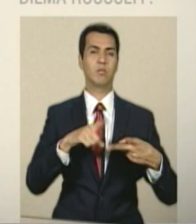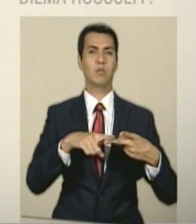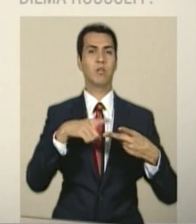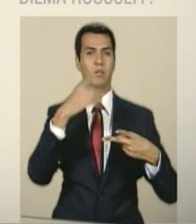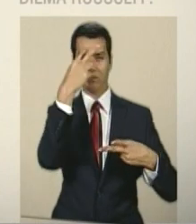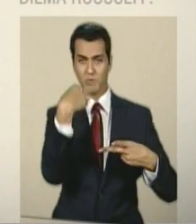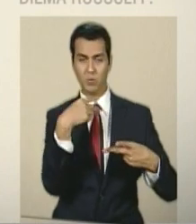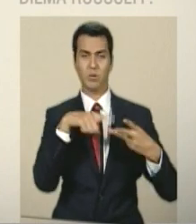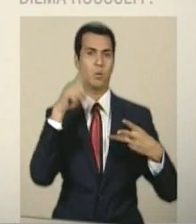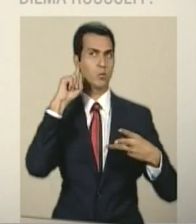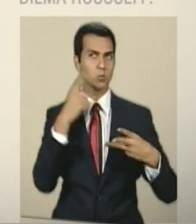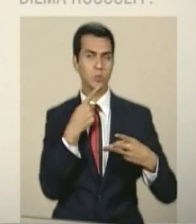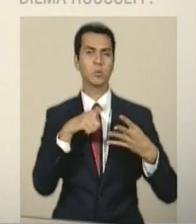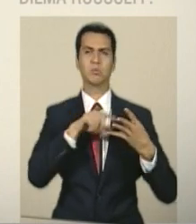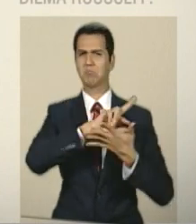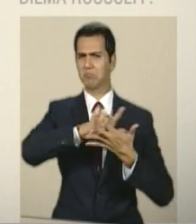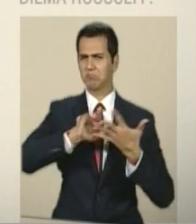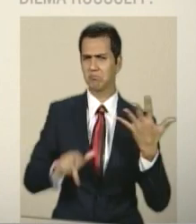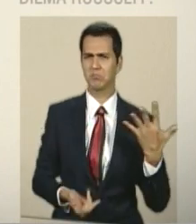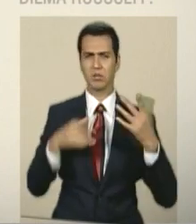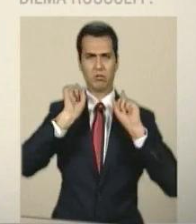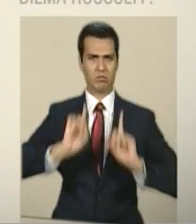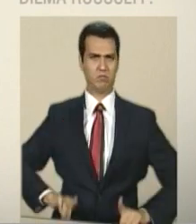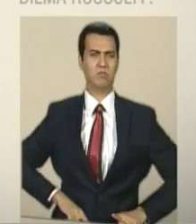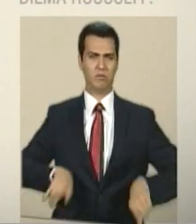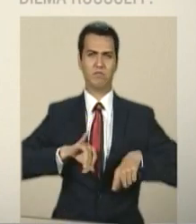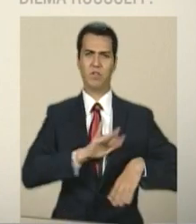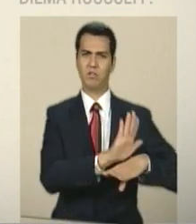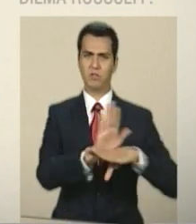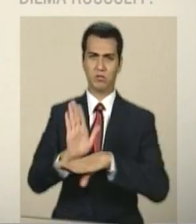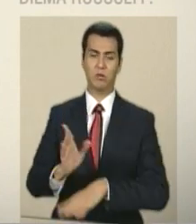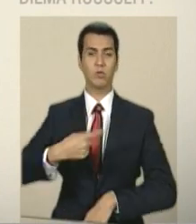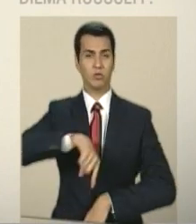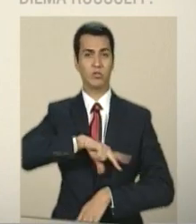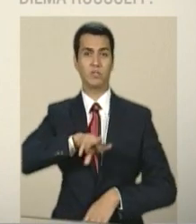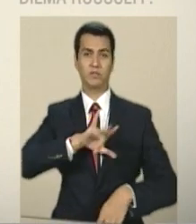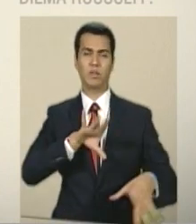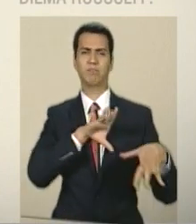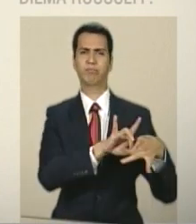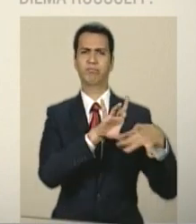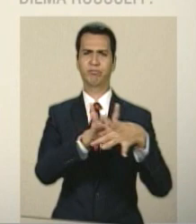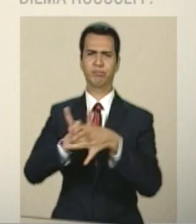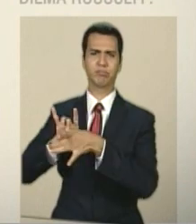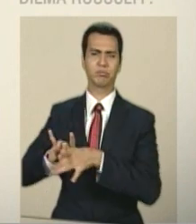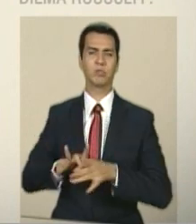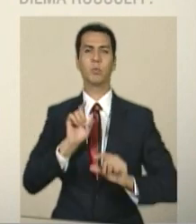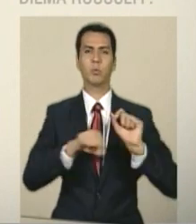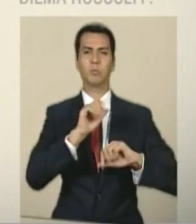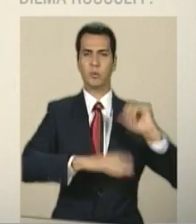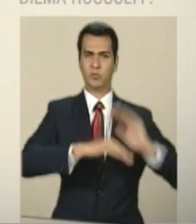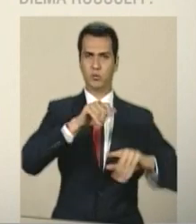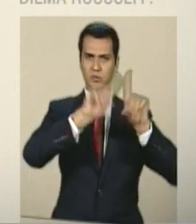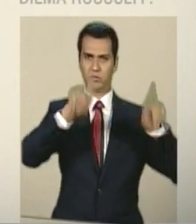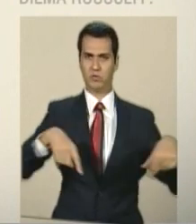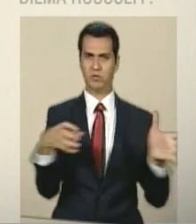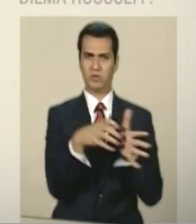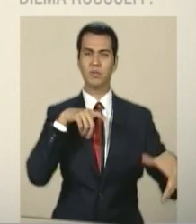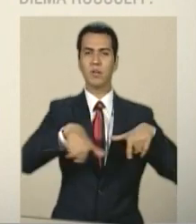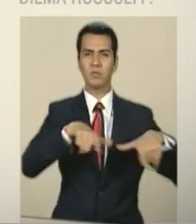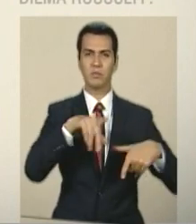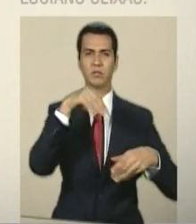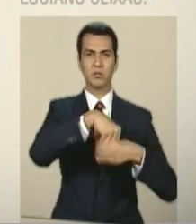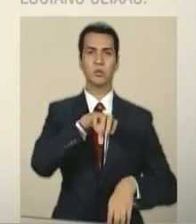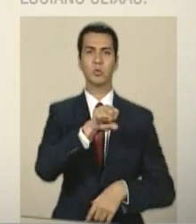visual e auditiva faremos parcerias para qualificar os profissionais da rede SUS com instituições de referência